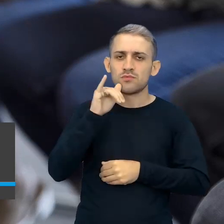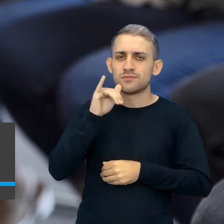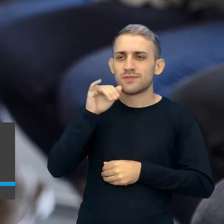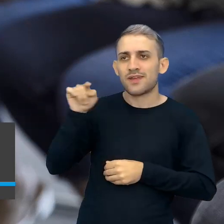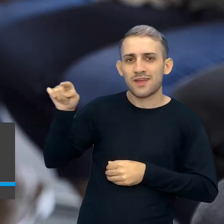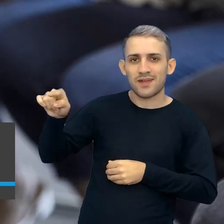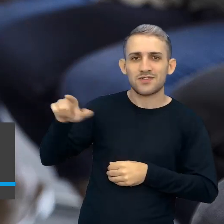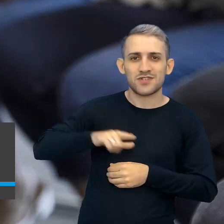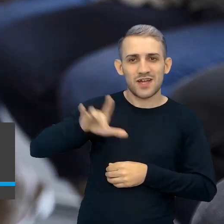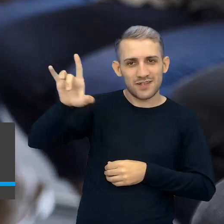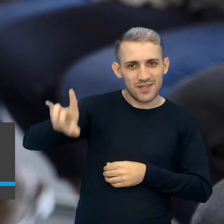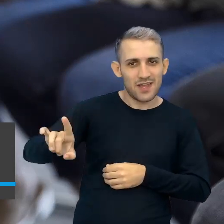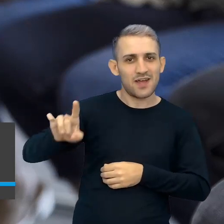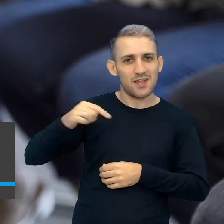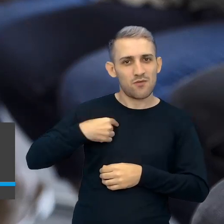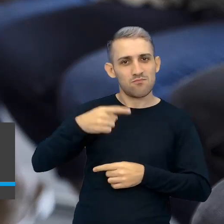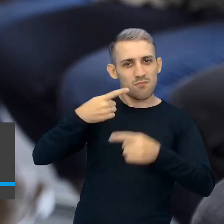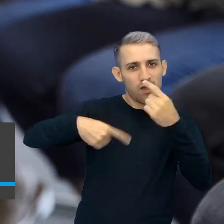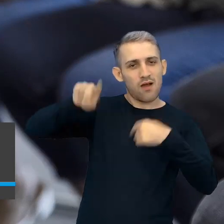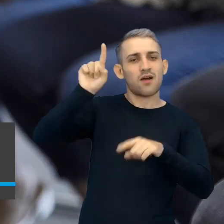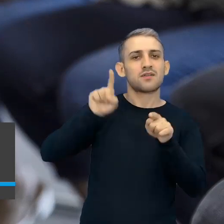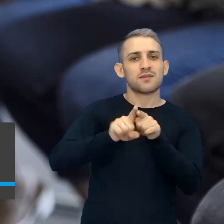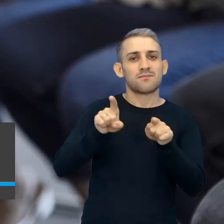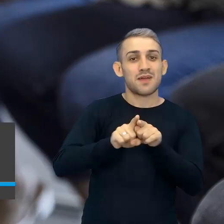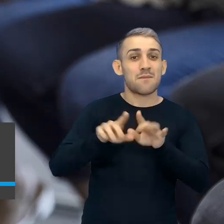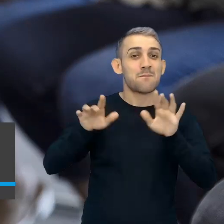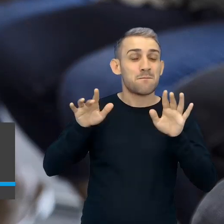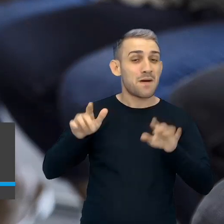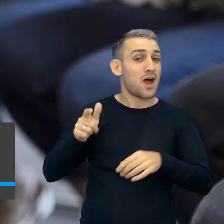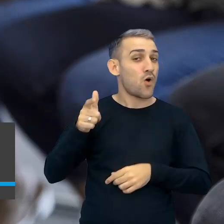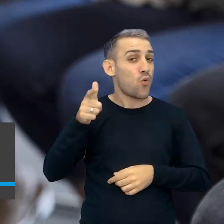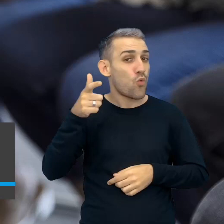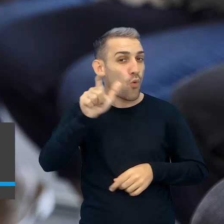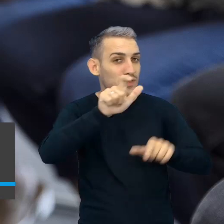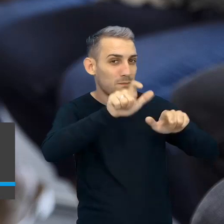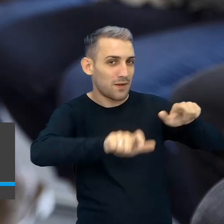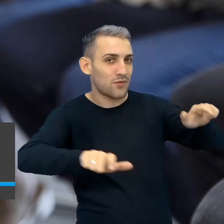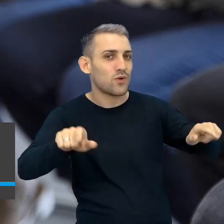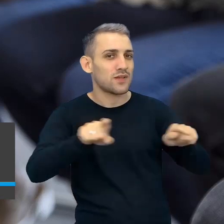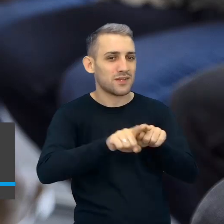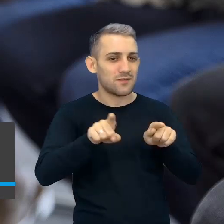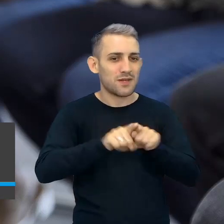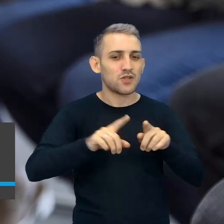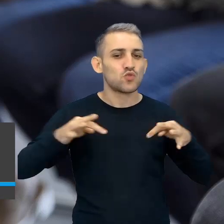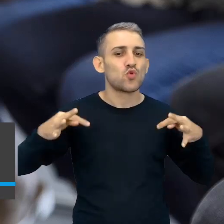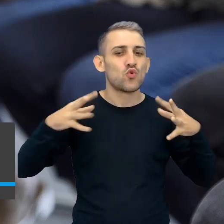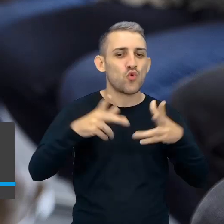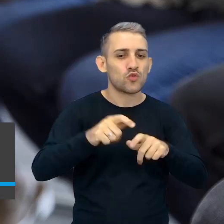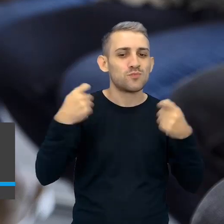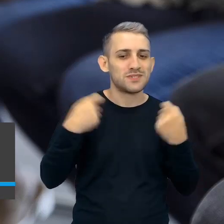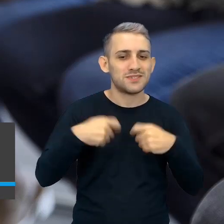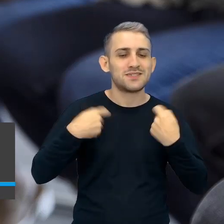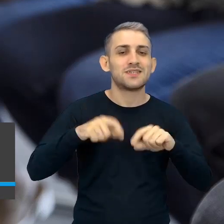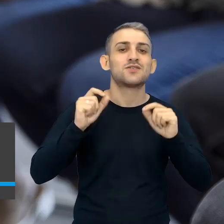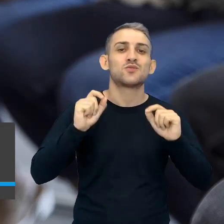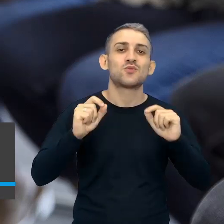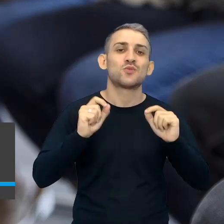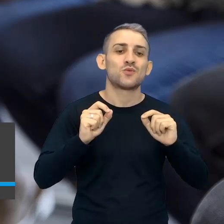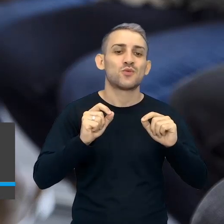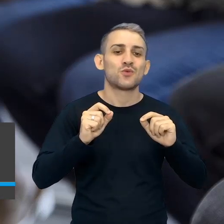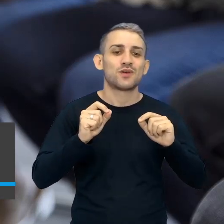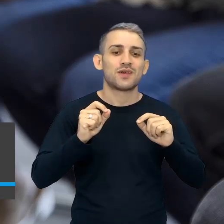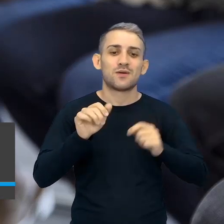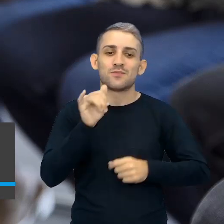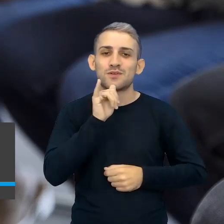tinham uma ideia e você conseguiu desenvolver em palavras, só que os outros que vão fazer parte disso daí, todos eles precisam estar dentro